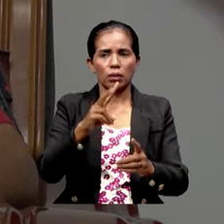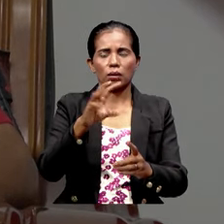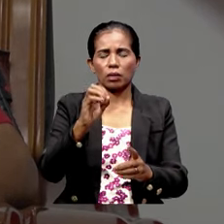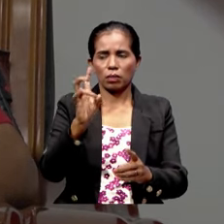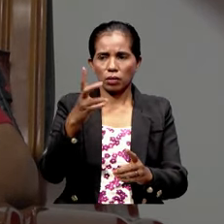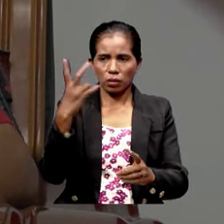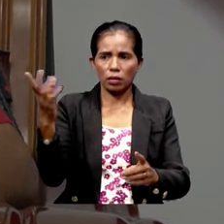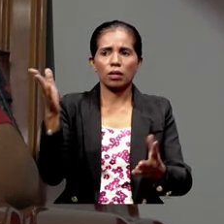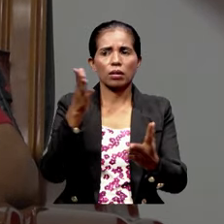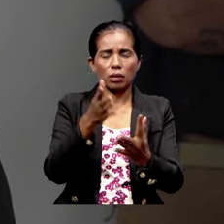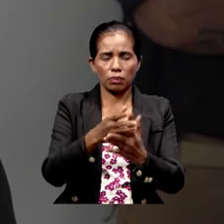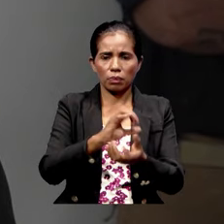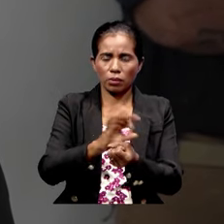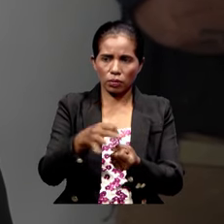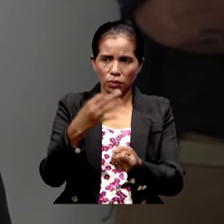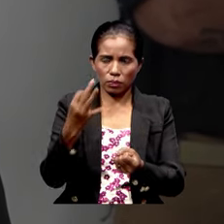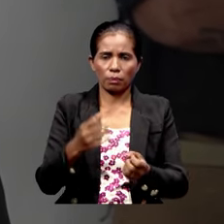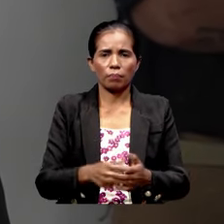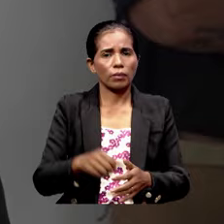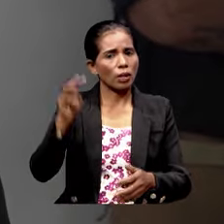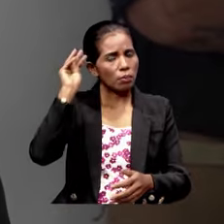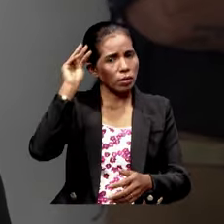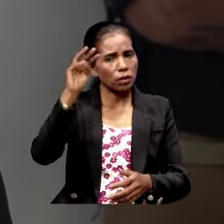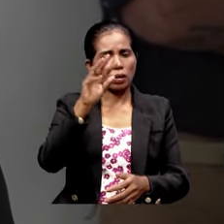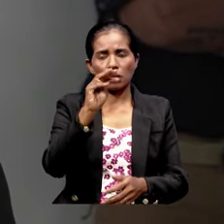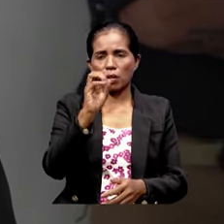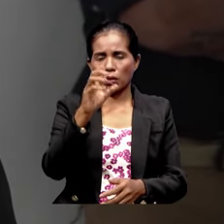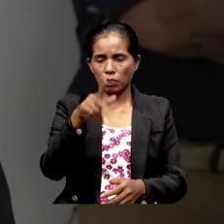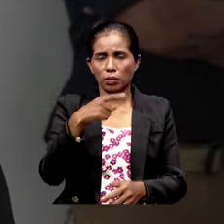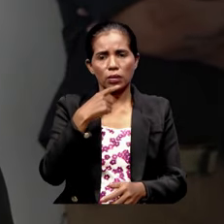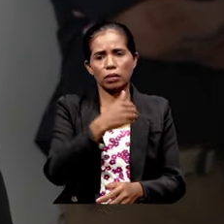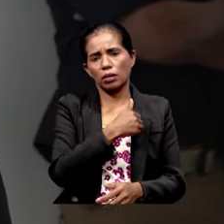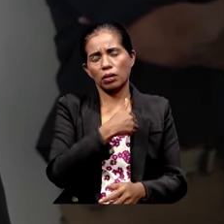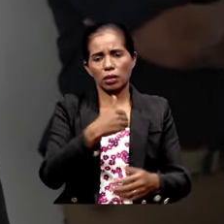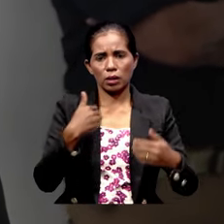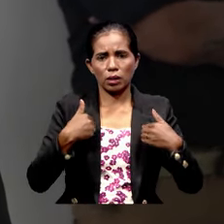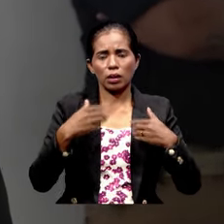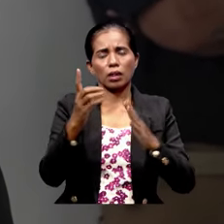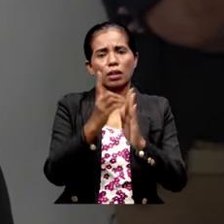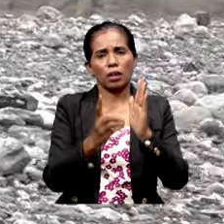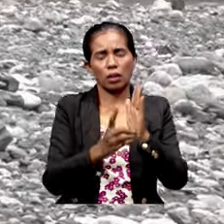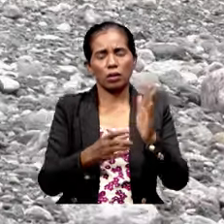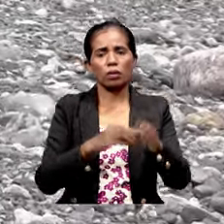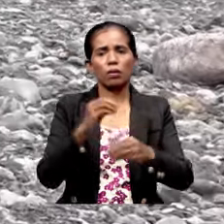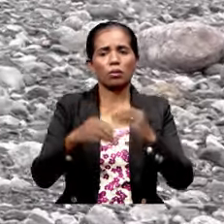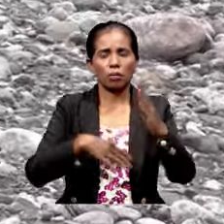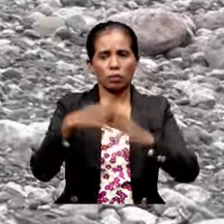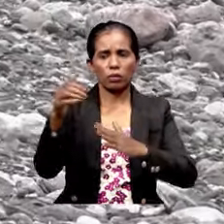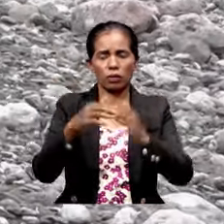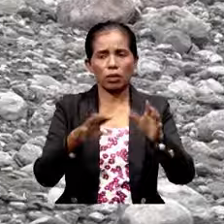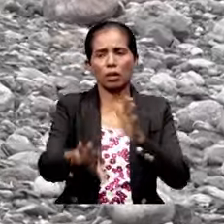mas tá COVID. Além de nem Ministério Obras Públicas, mos se dá ia dados com a ba infraestrutura sirene berreta